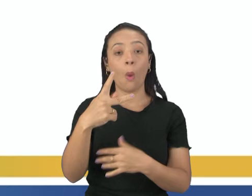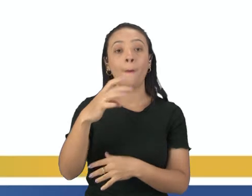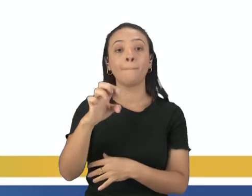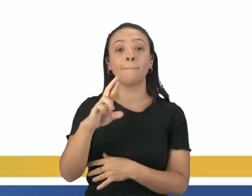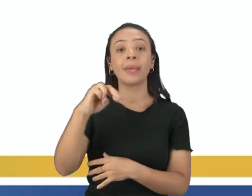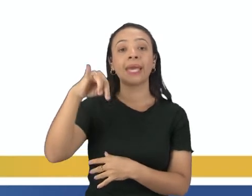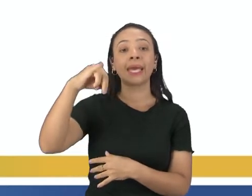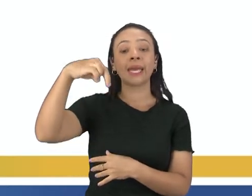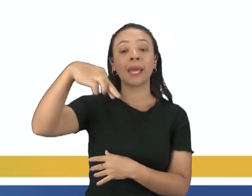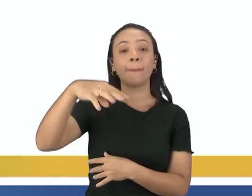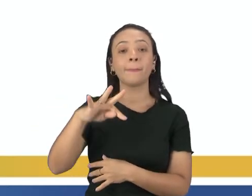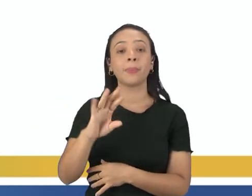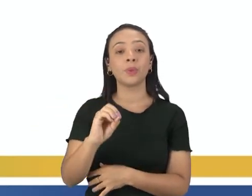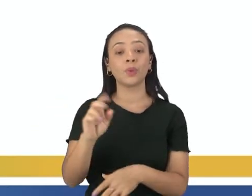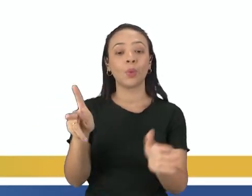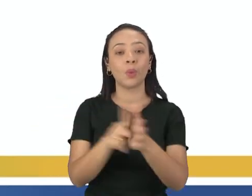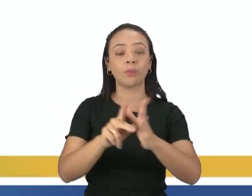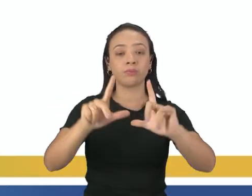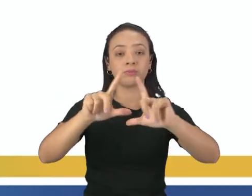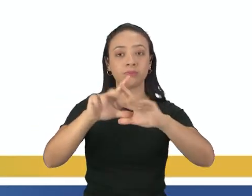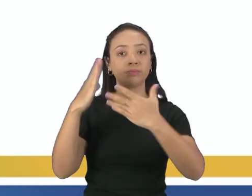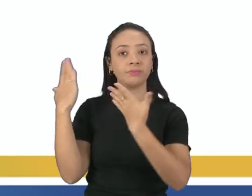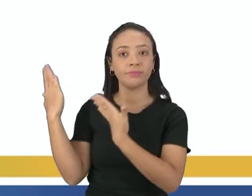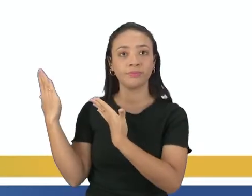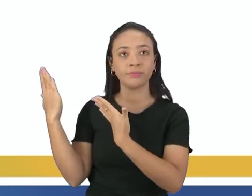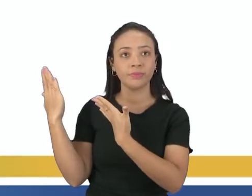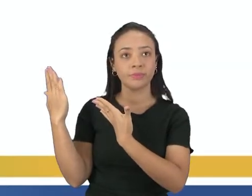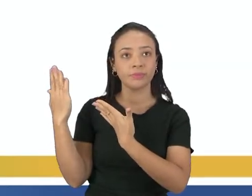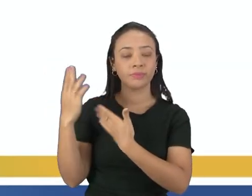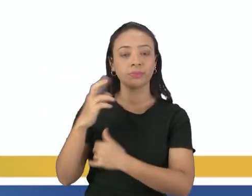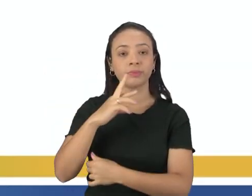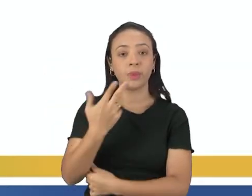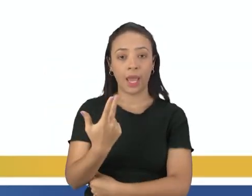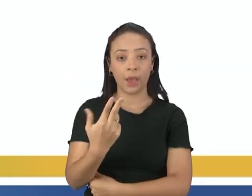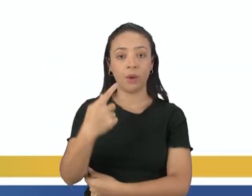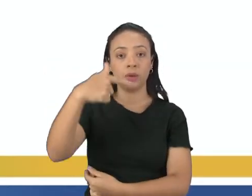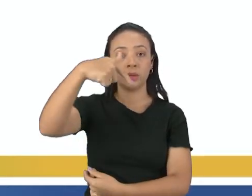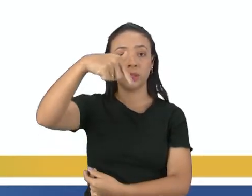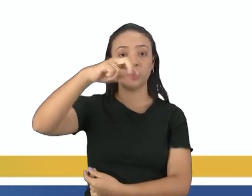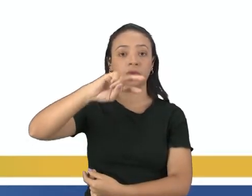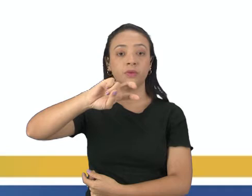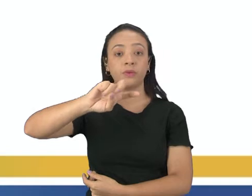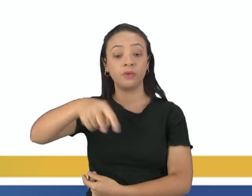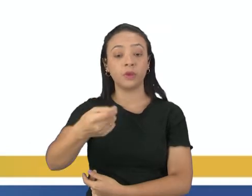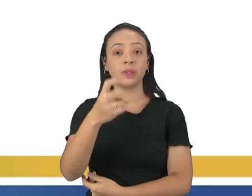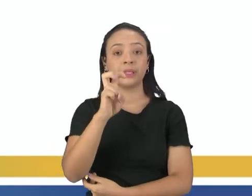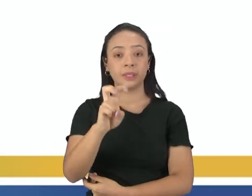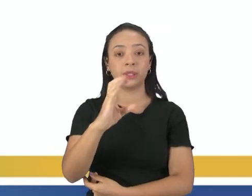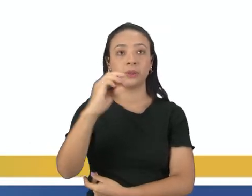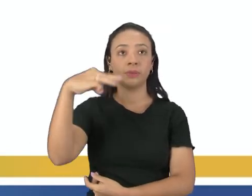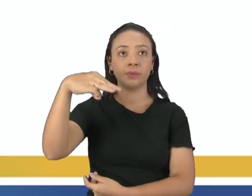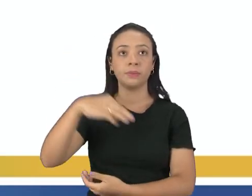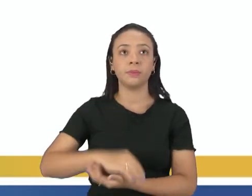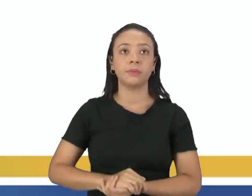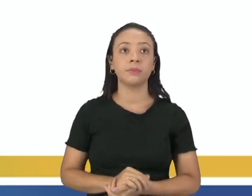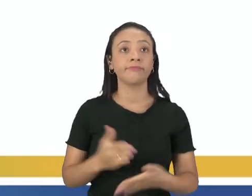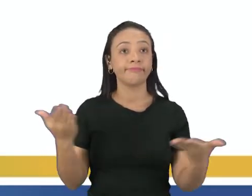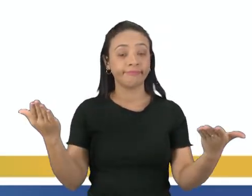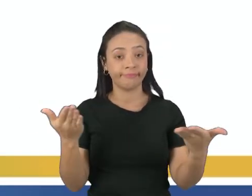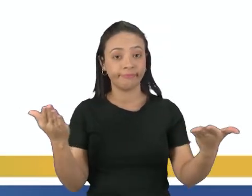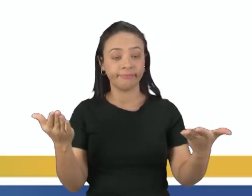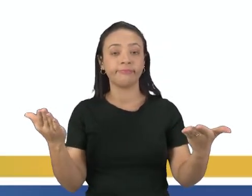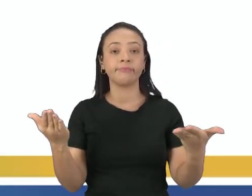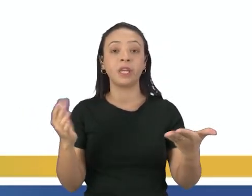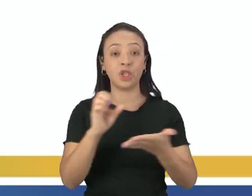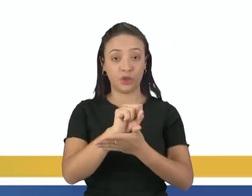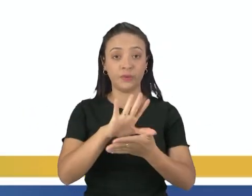perímetro desse triângulo é igual a 7,5 centímetros, tá certo? Vamos